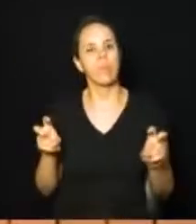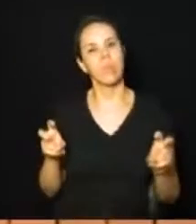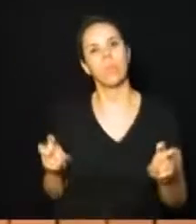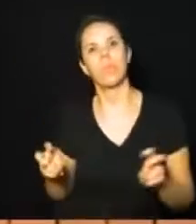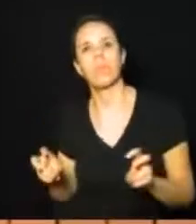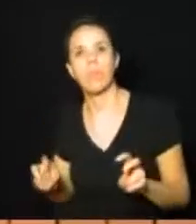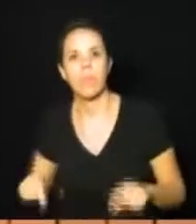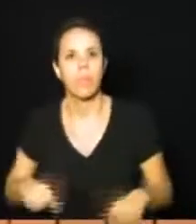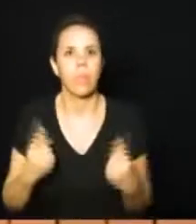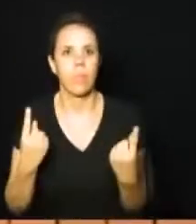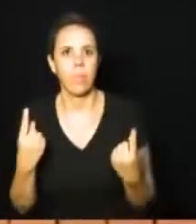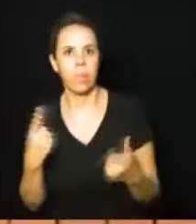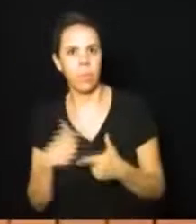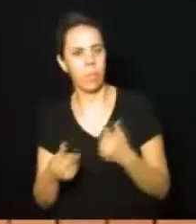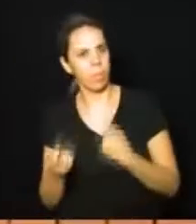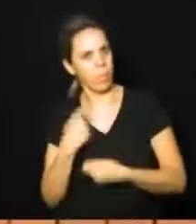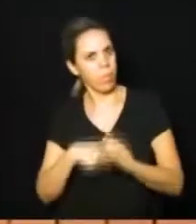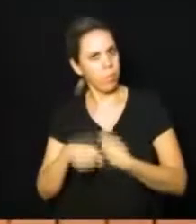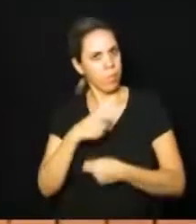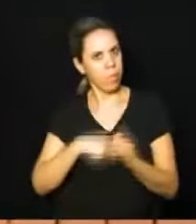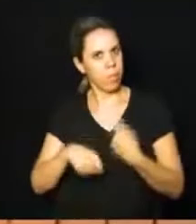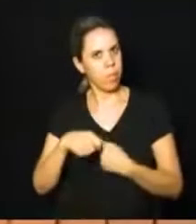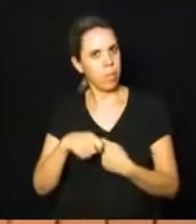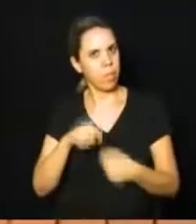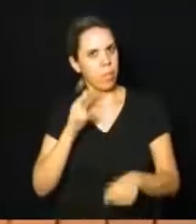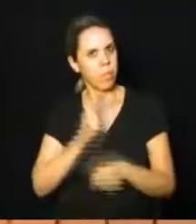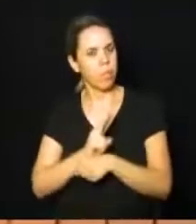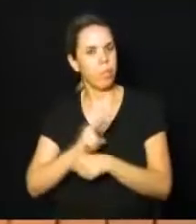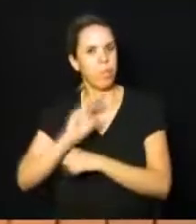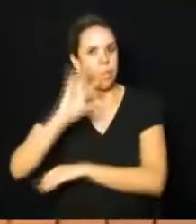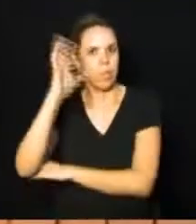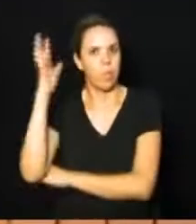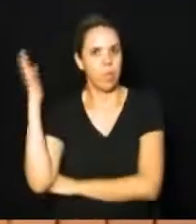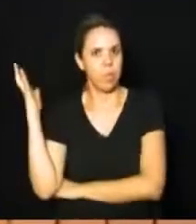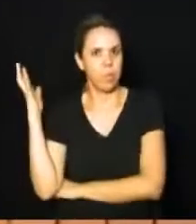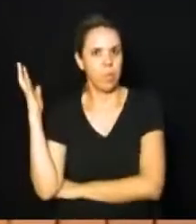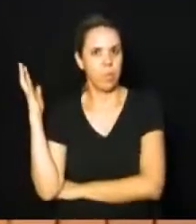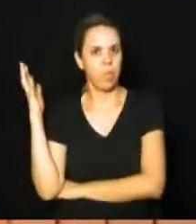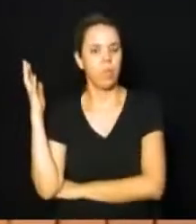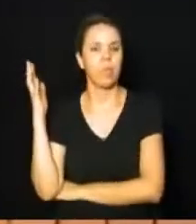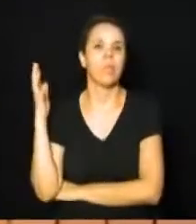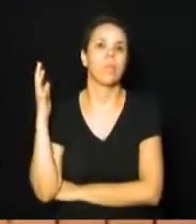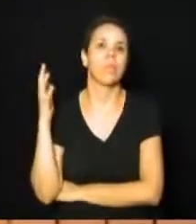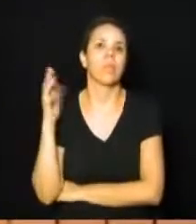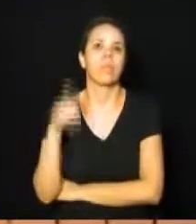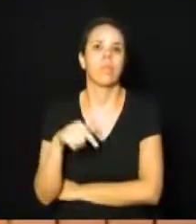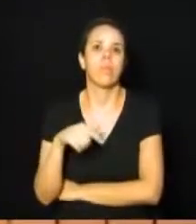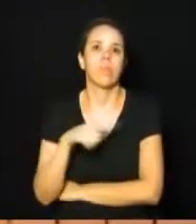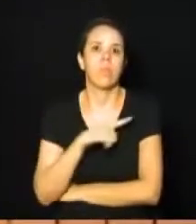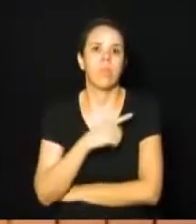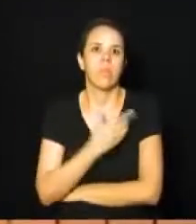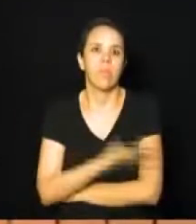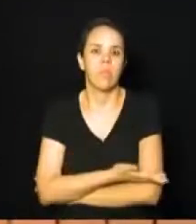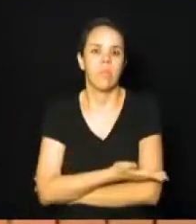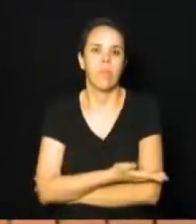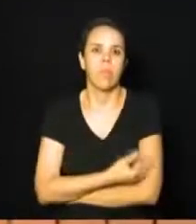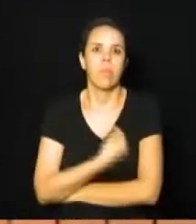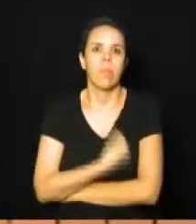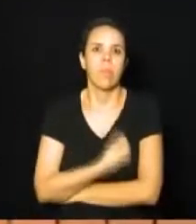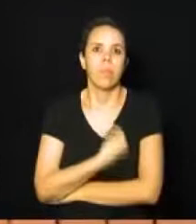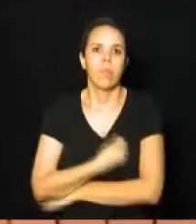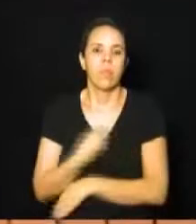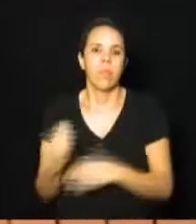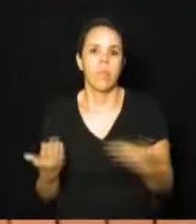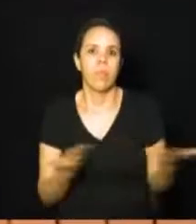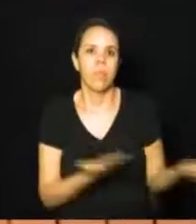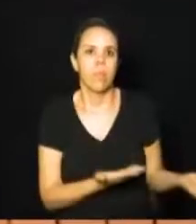os desafios de administrar áreas de proteção ambiental. Para isso, nós estaremos